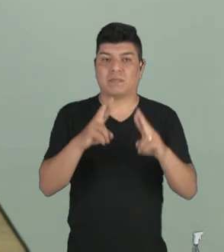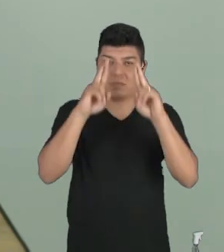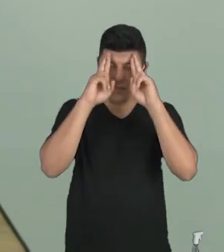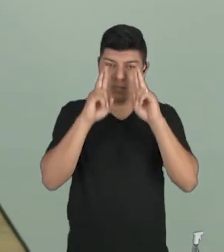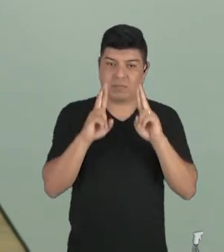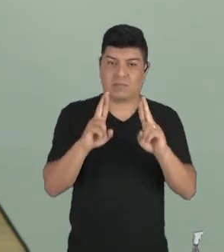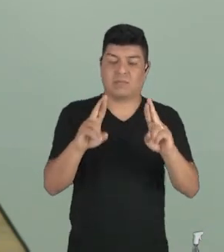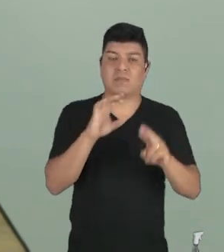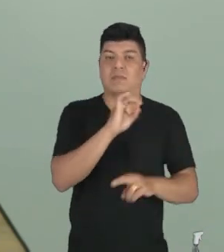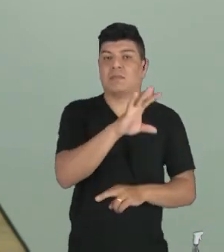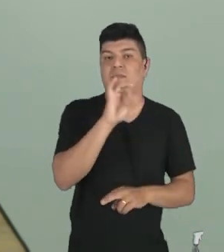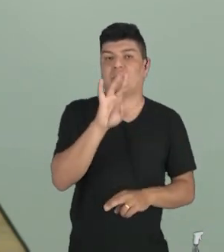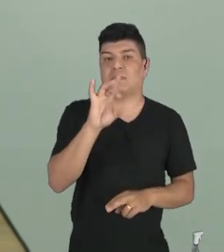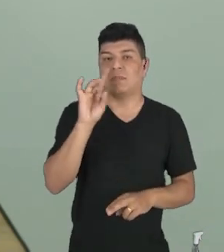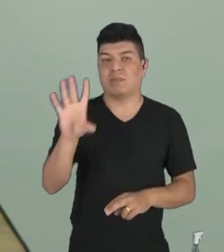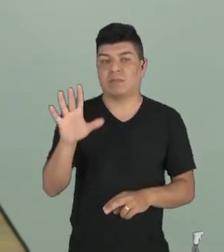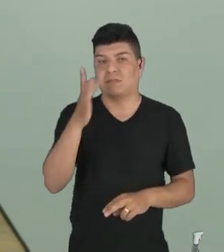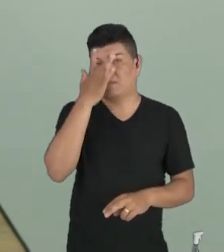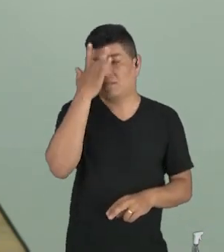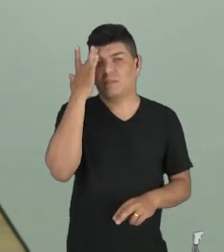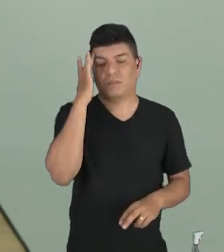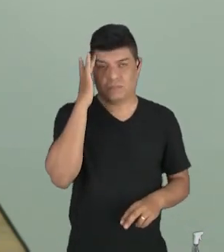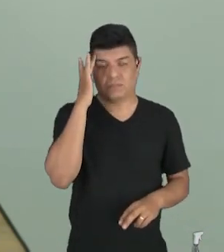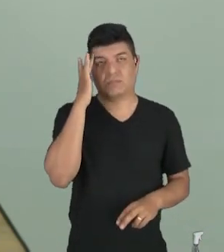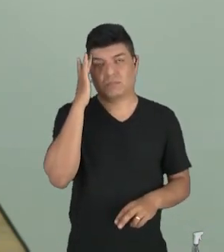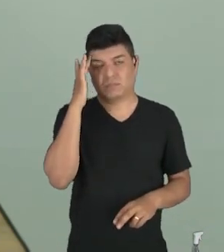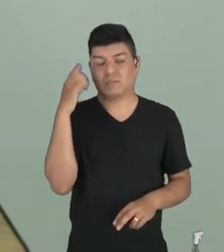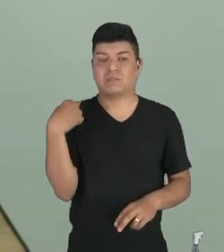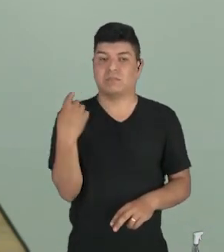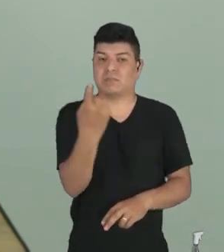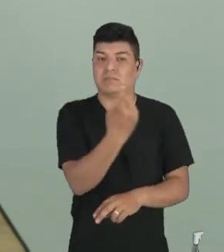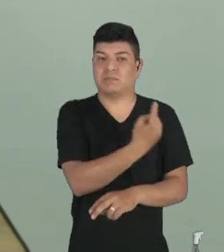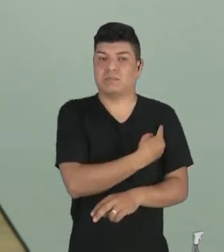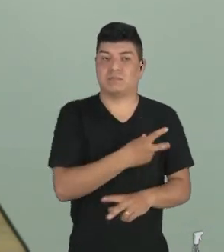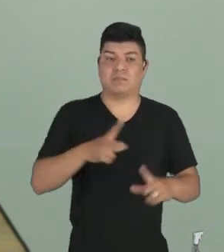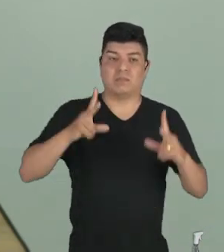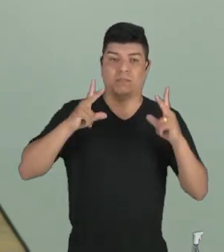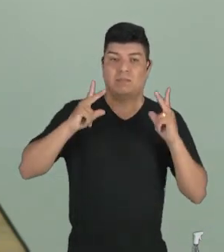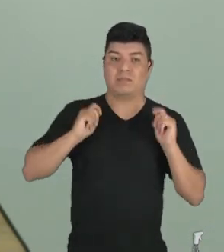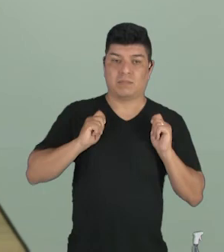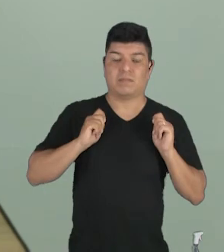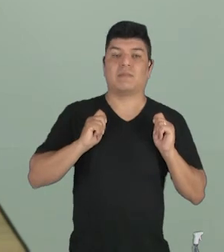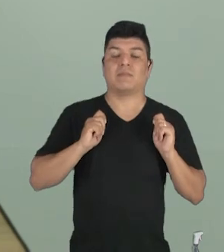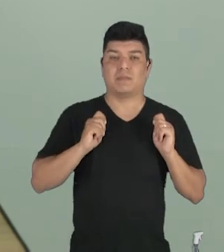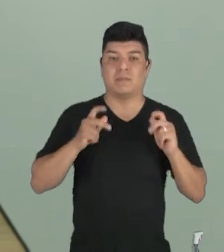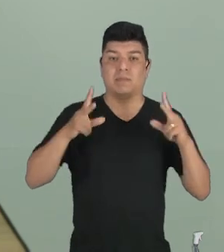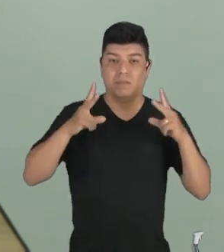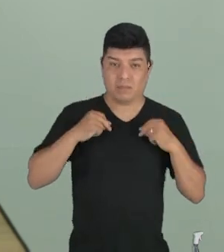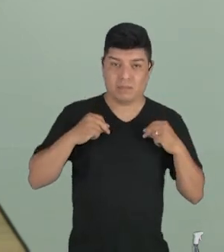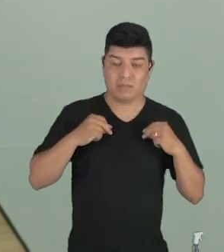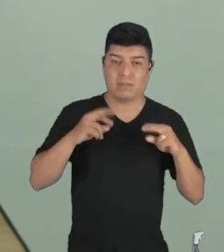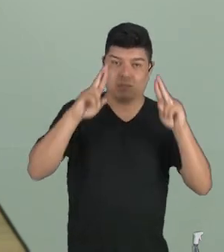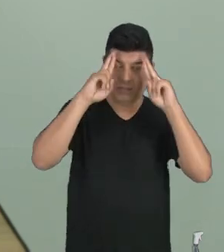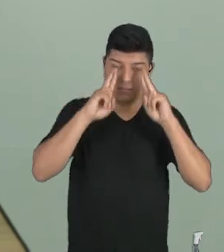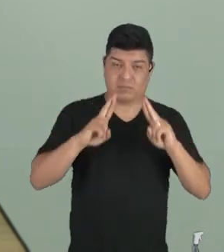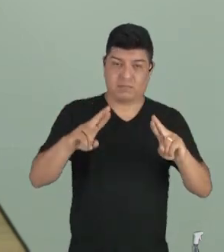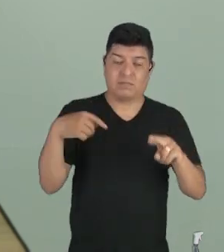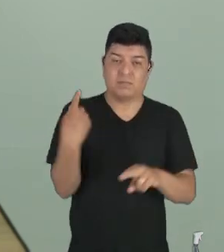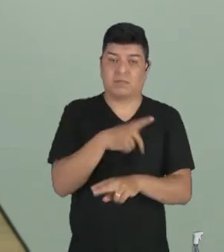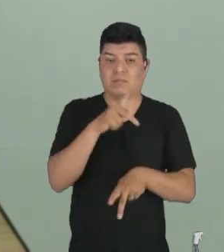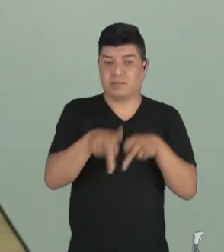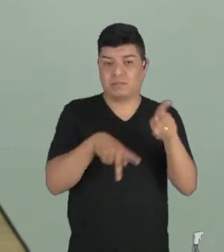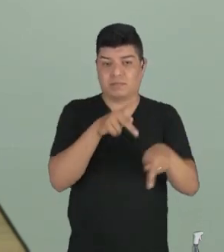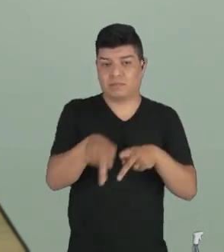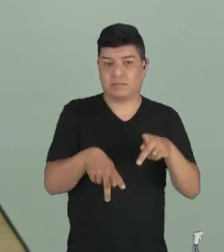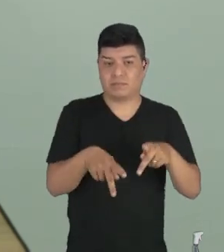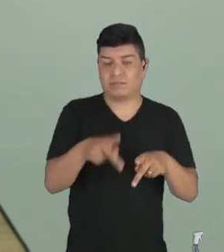respeitar cada uma dessas pessoas. Cada um de nós merece respeito. Nós somos esse povo, nós somos